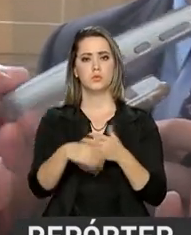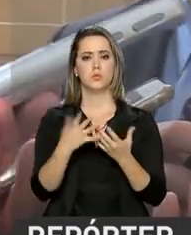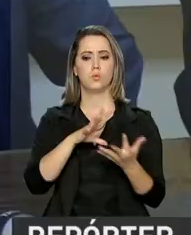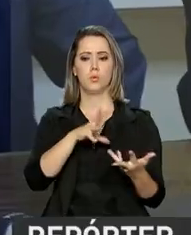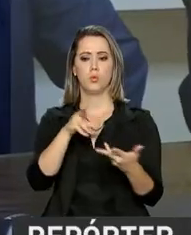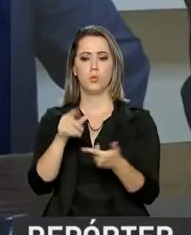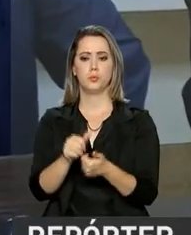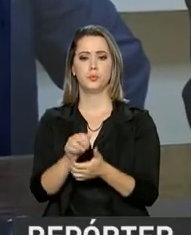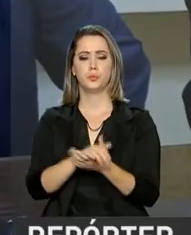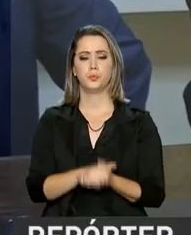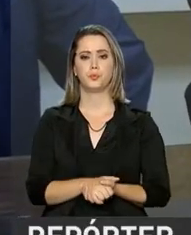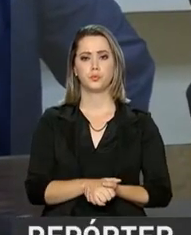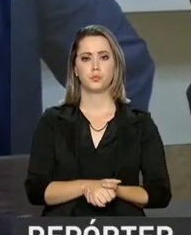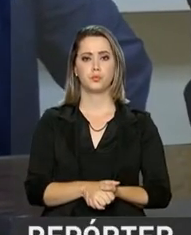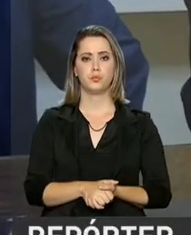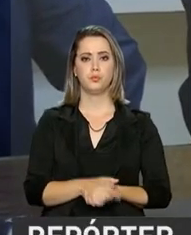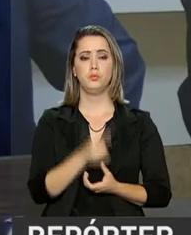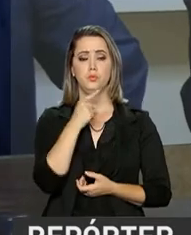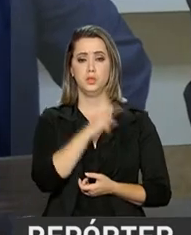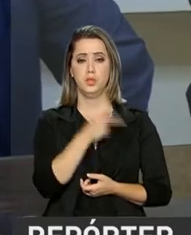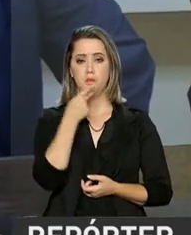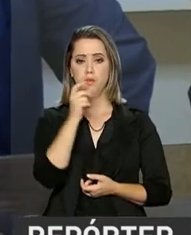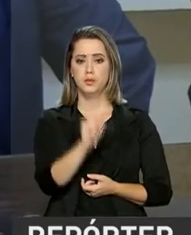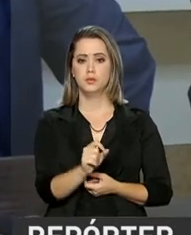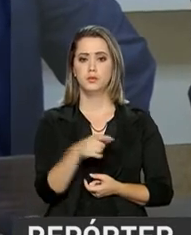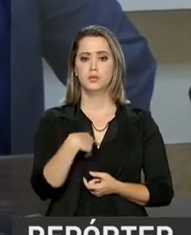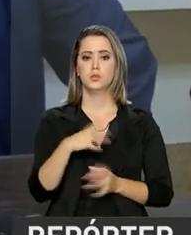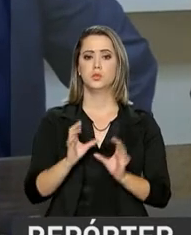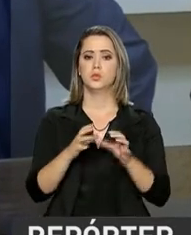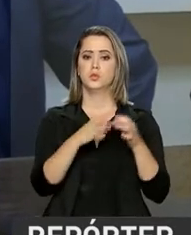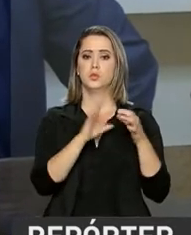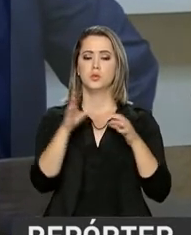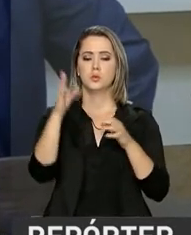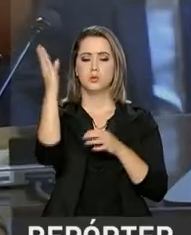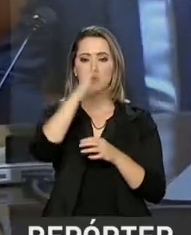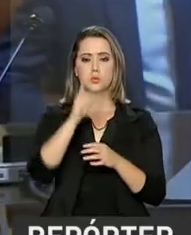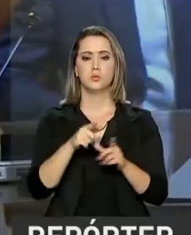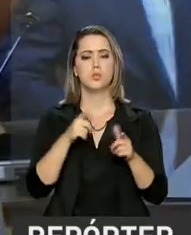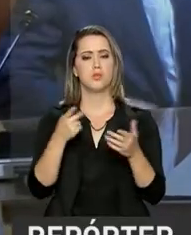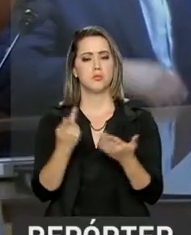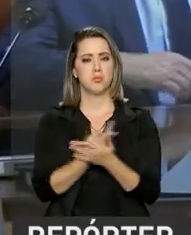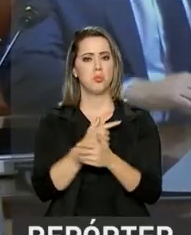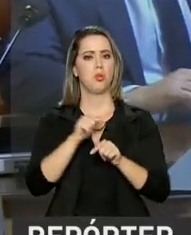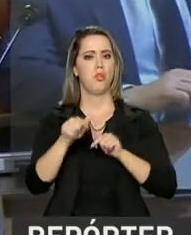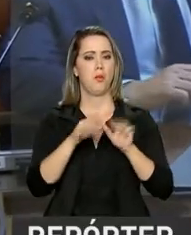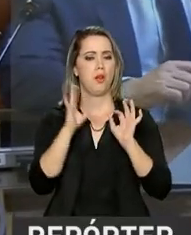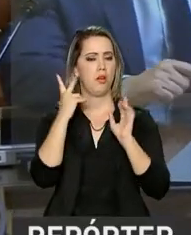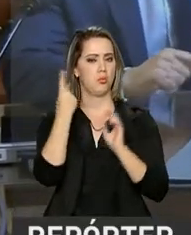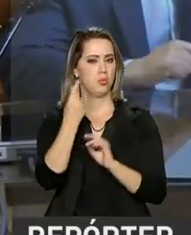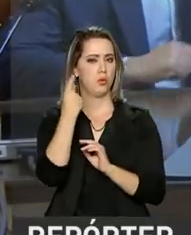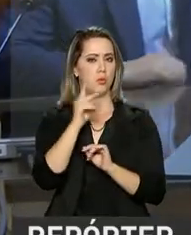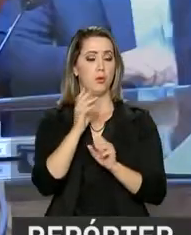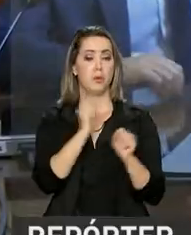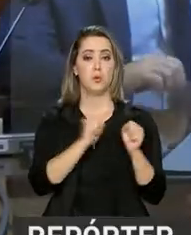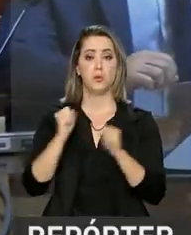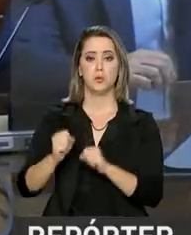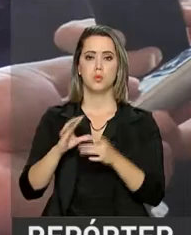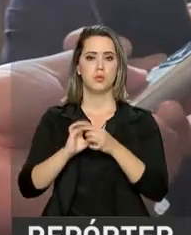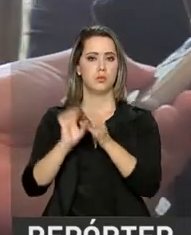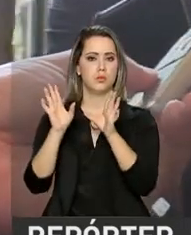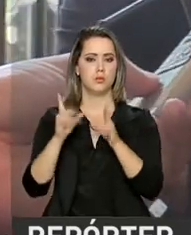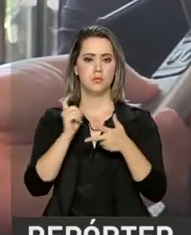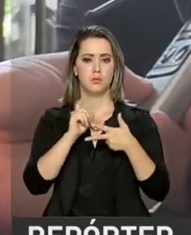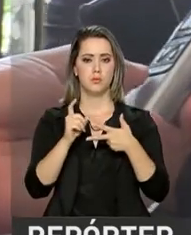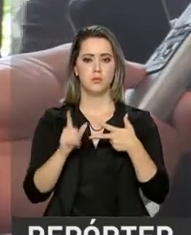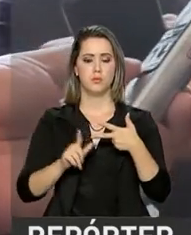internacional almagro afirmou que as instituições no brasil estão funcionando e que os poderes continuam mantendo a independência